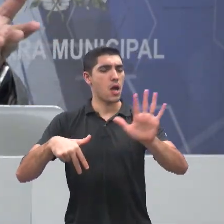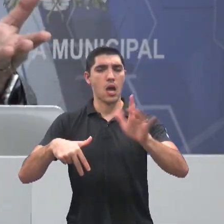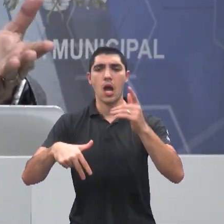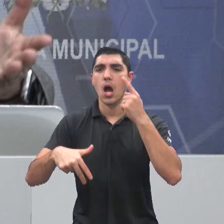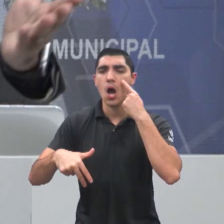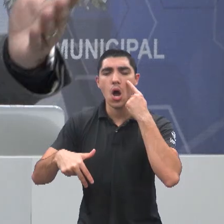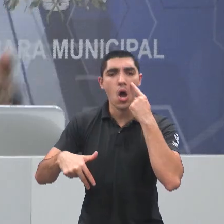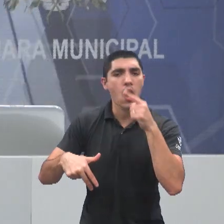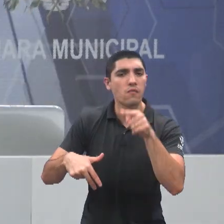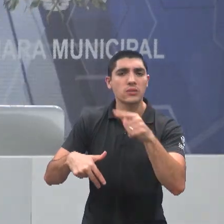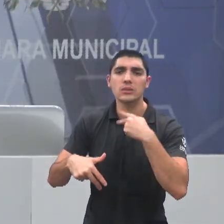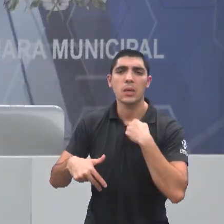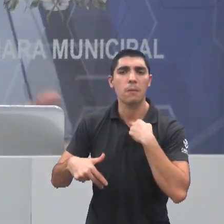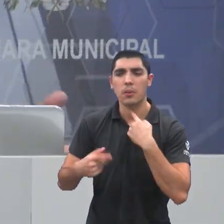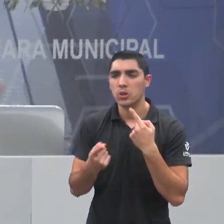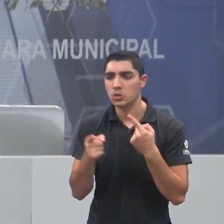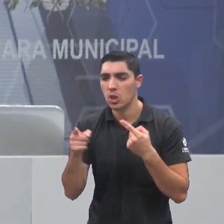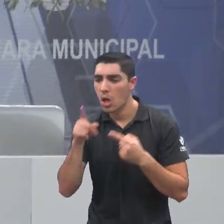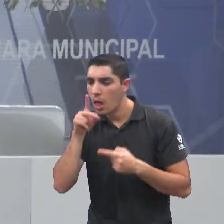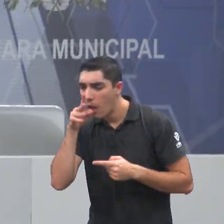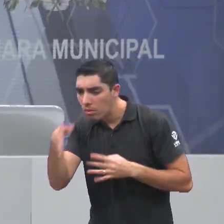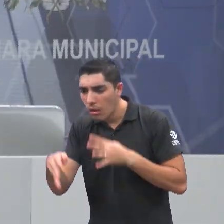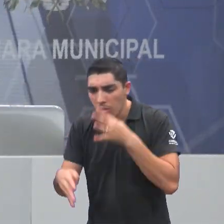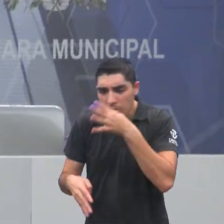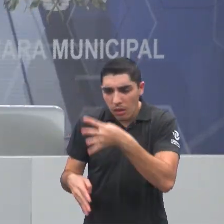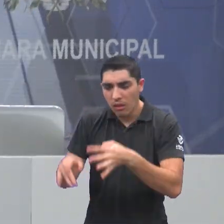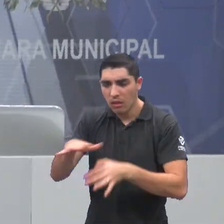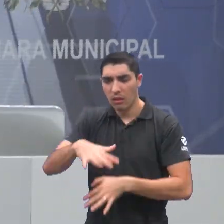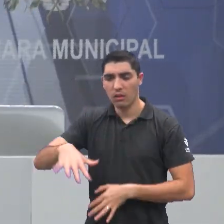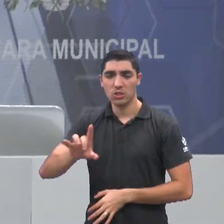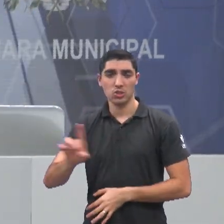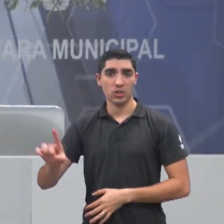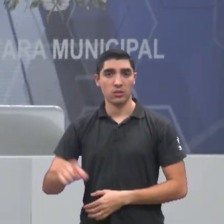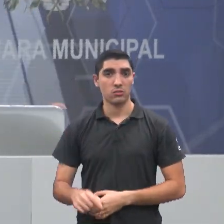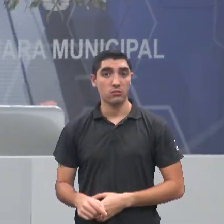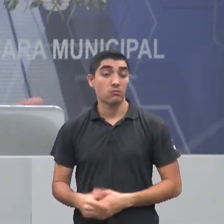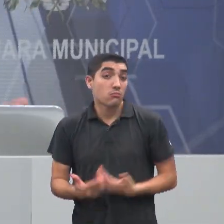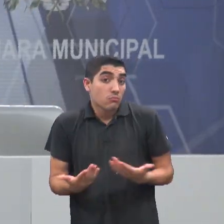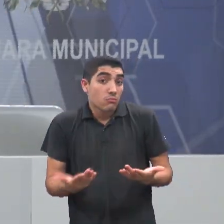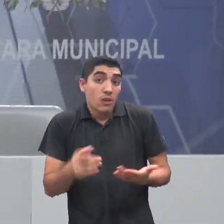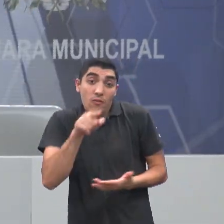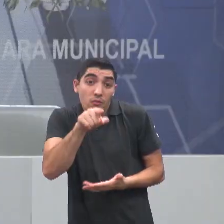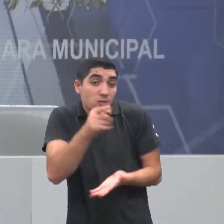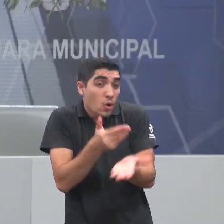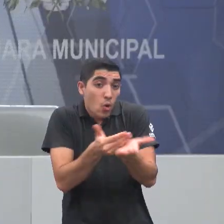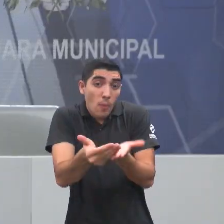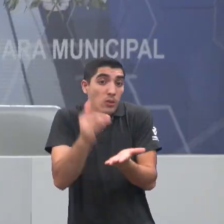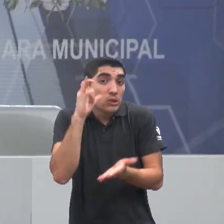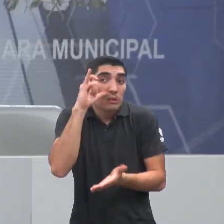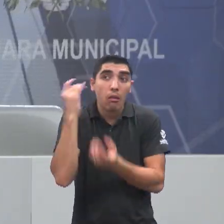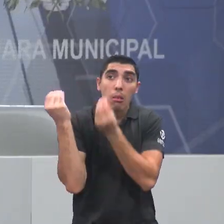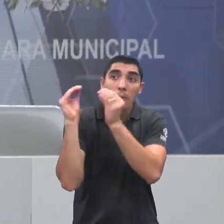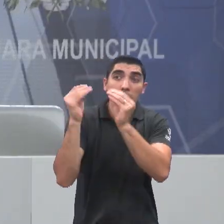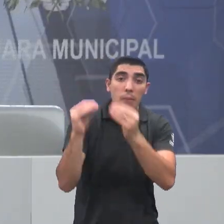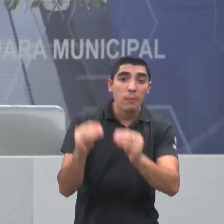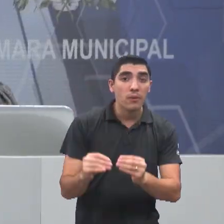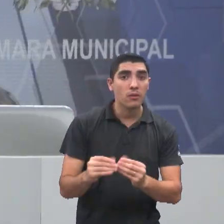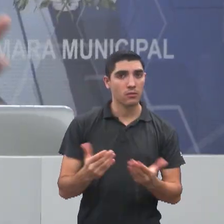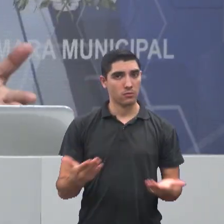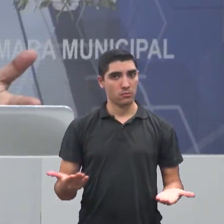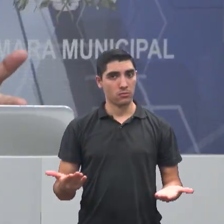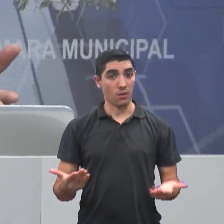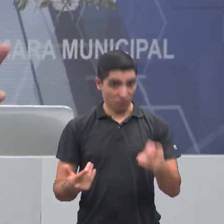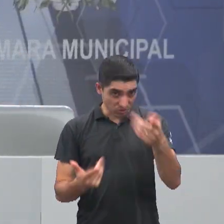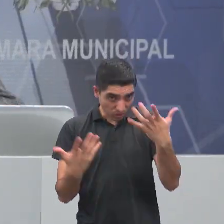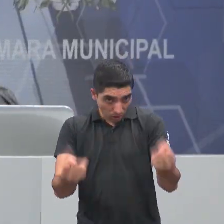é da direita. Bom, então vou voltar aqui. Vossa Excelência é quem começou a brincadeira. Então, quem desce para o play, tem que